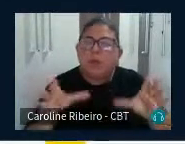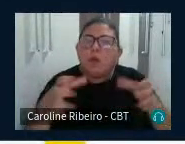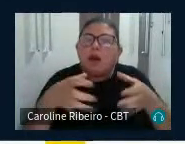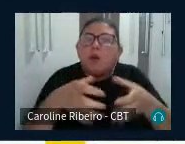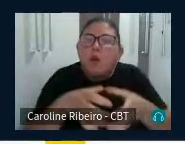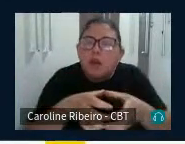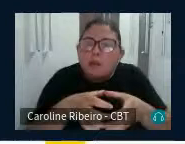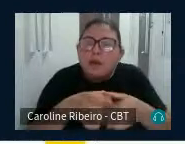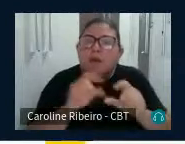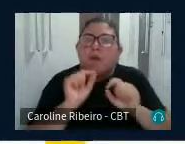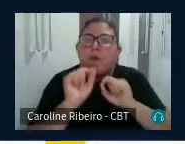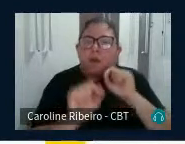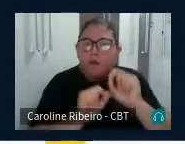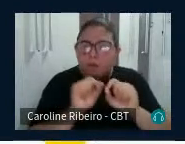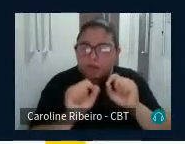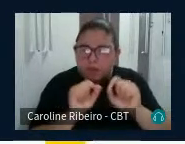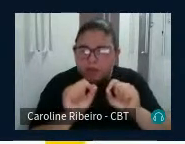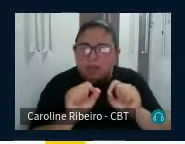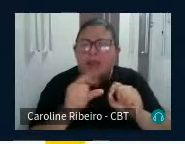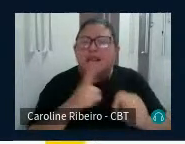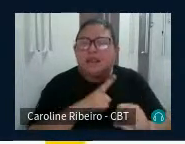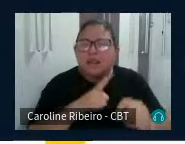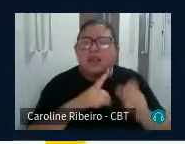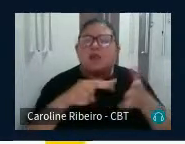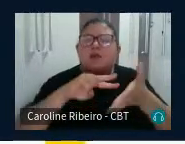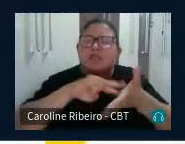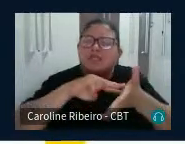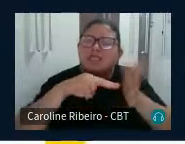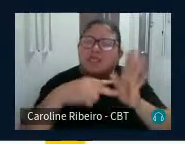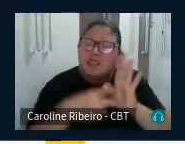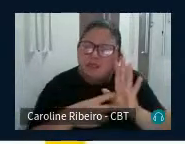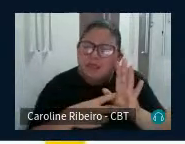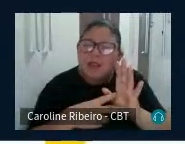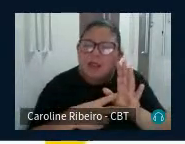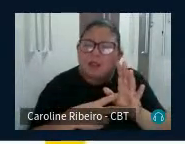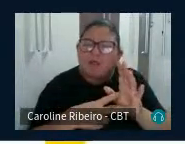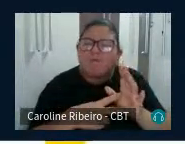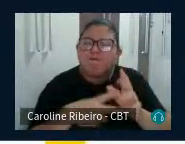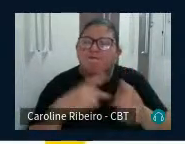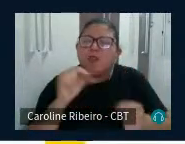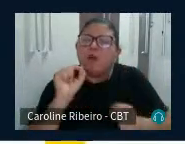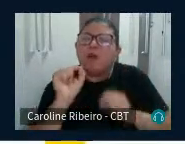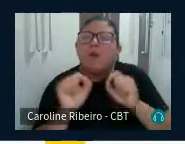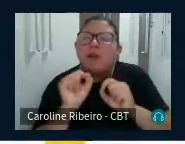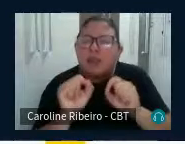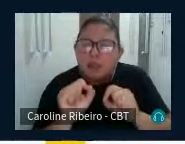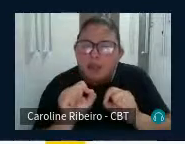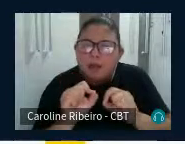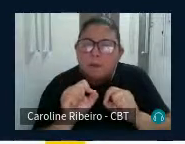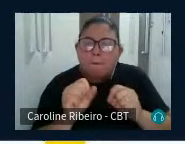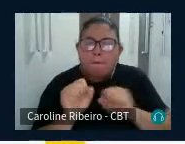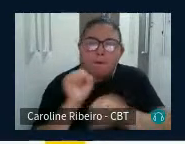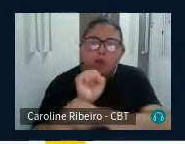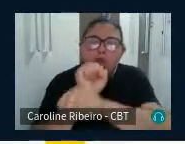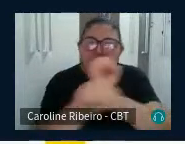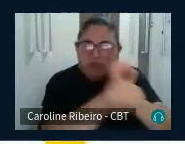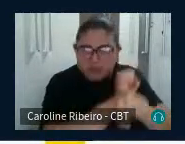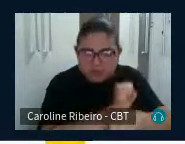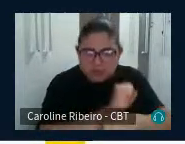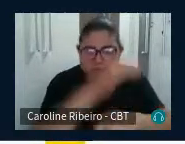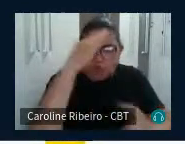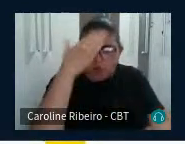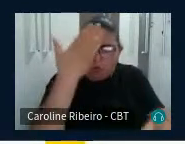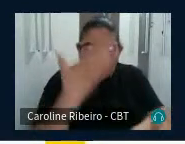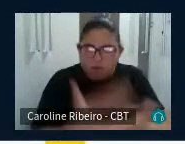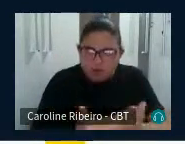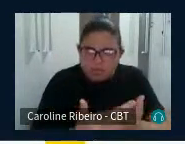tudo que nós, tem um significado muito potente, pois traz proteção, segurança e confiança nas